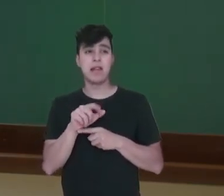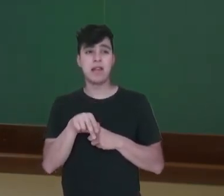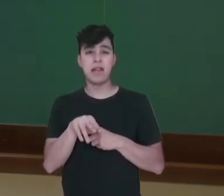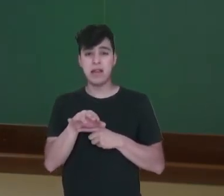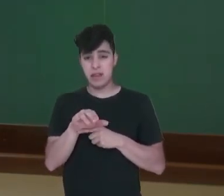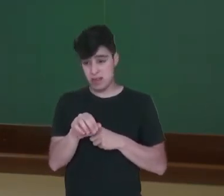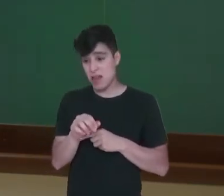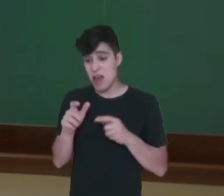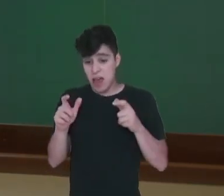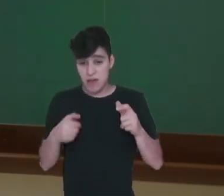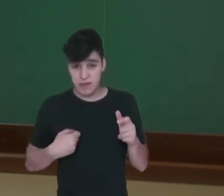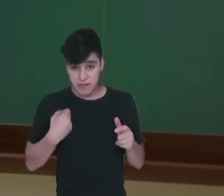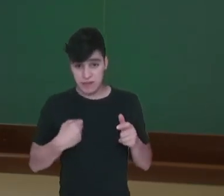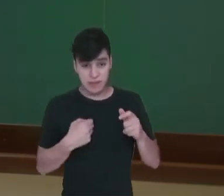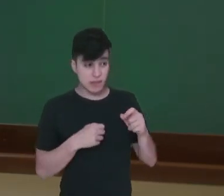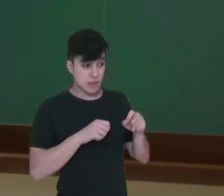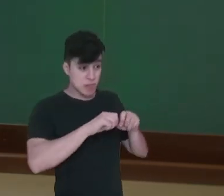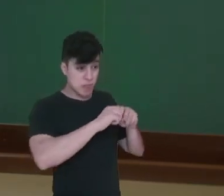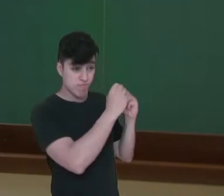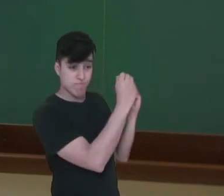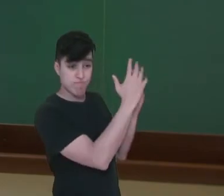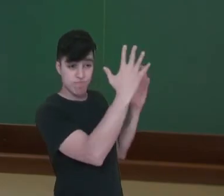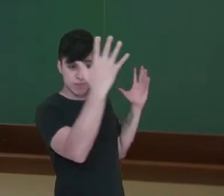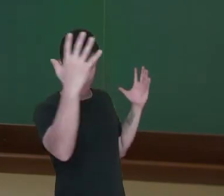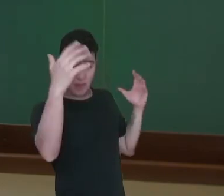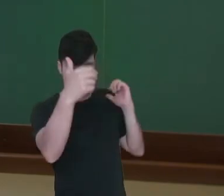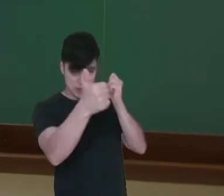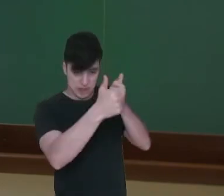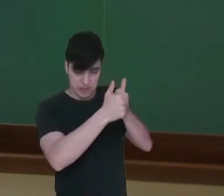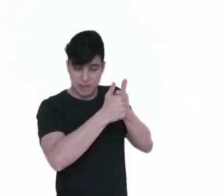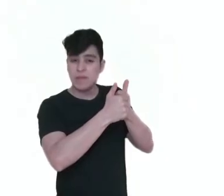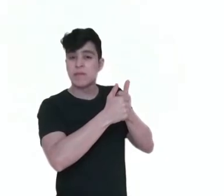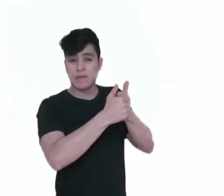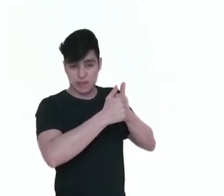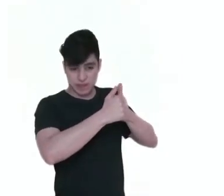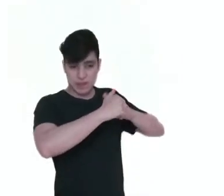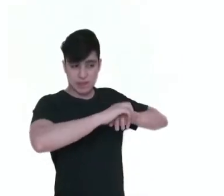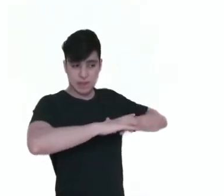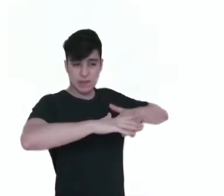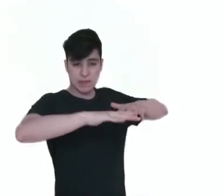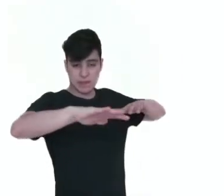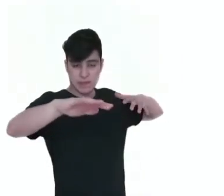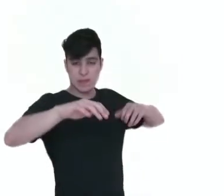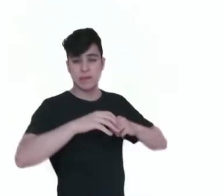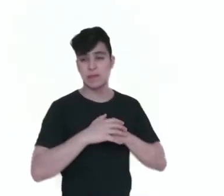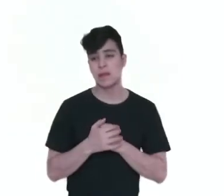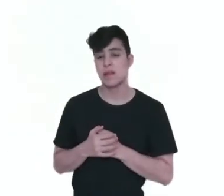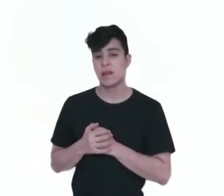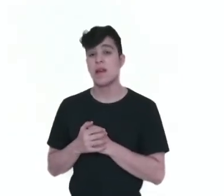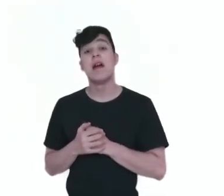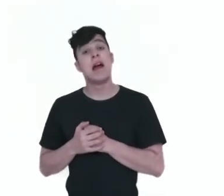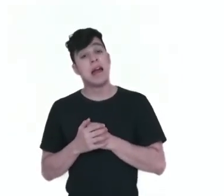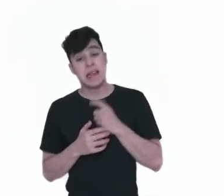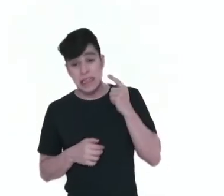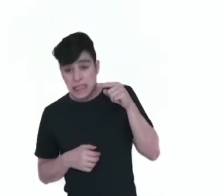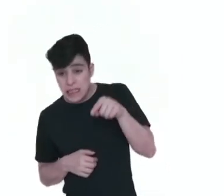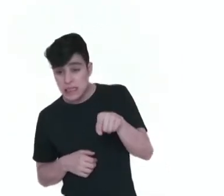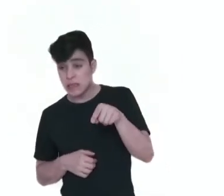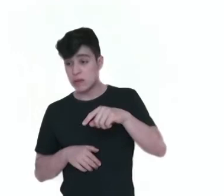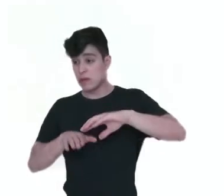brasileira, onde os planaltos e serras impedem a passagem da massa de ar, provocando a chuva. Então esse é um fator